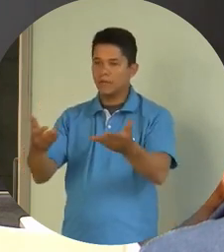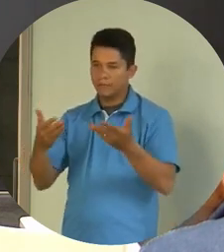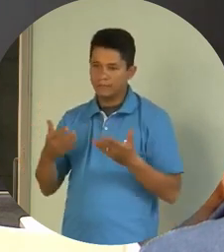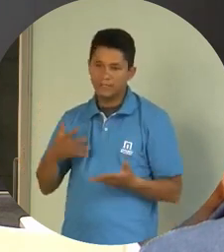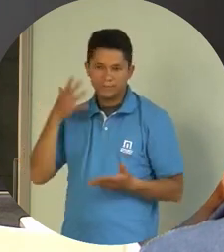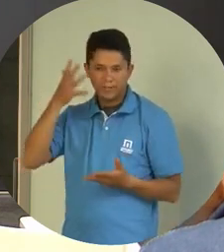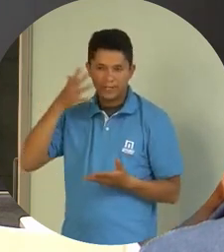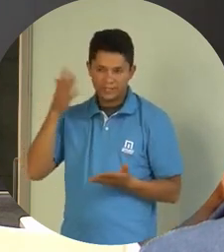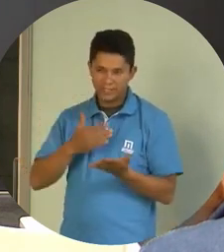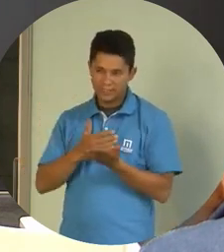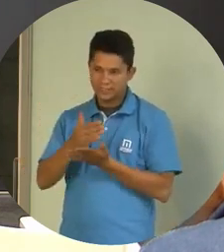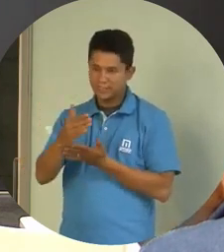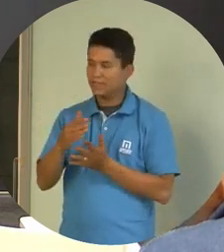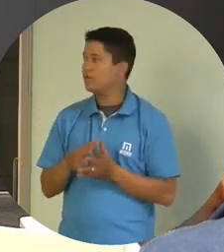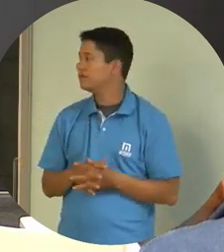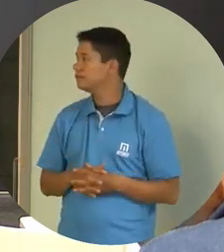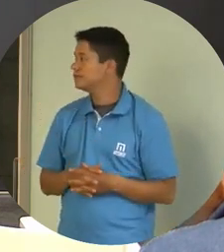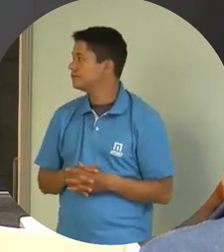inicial